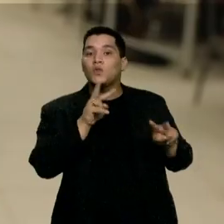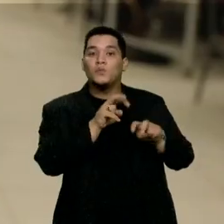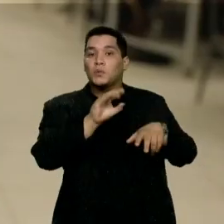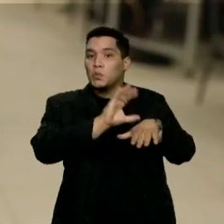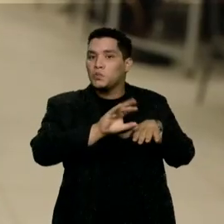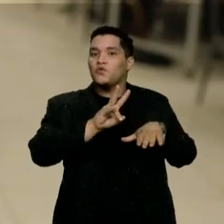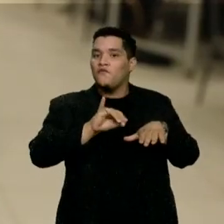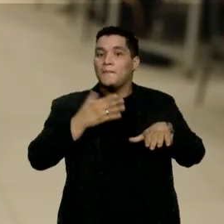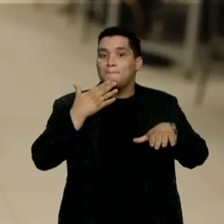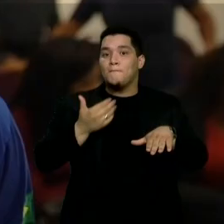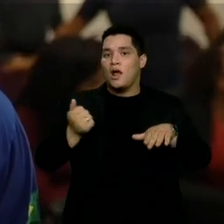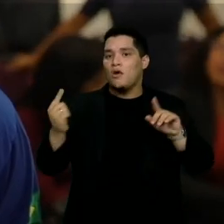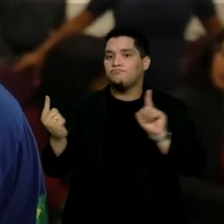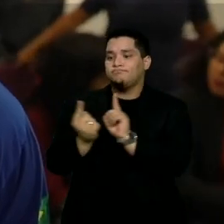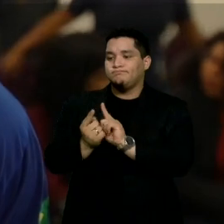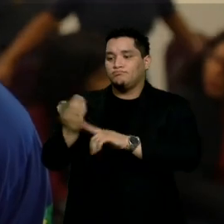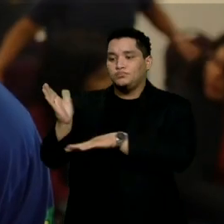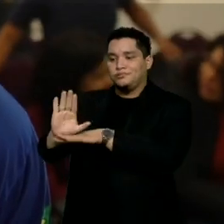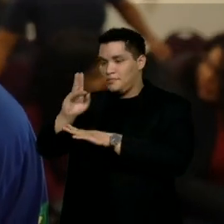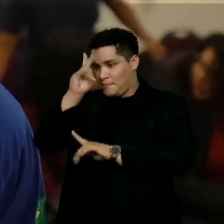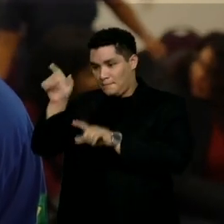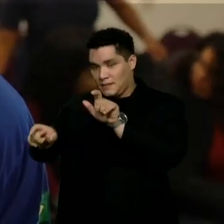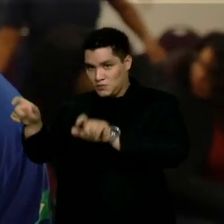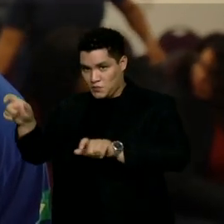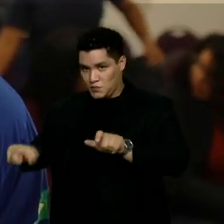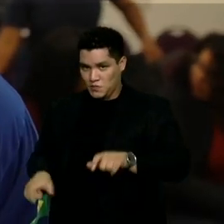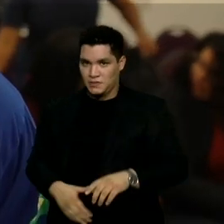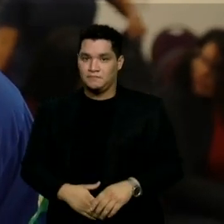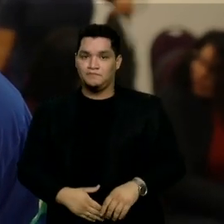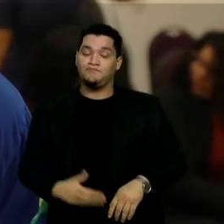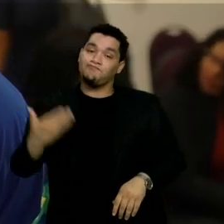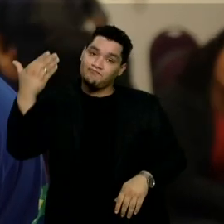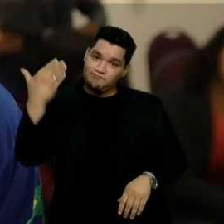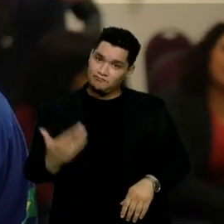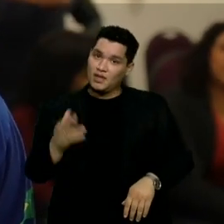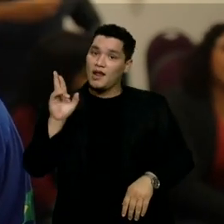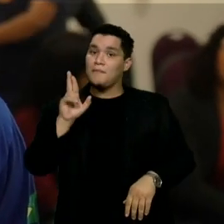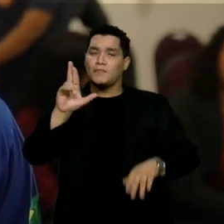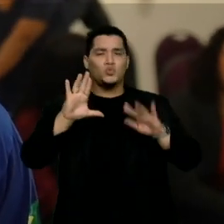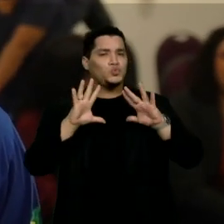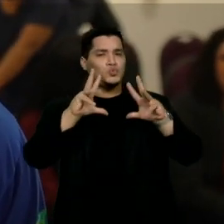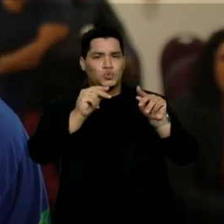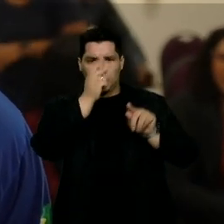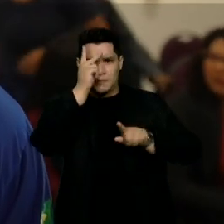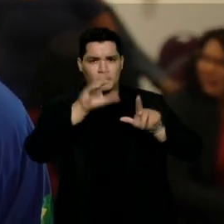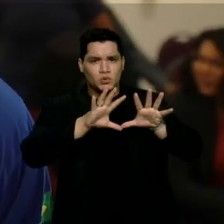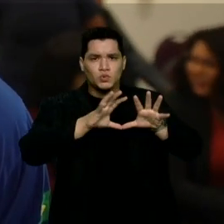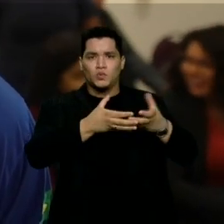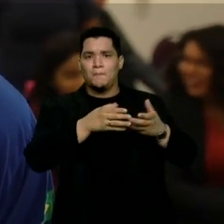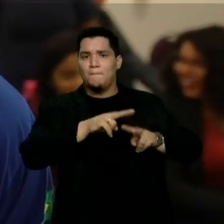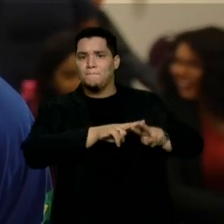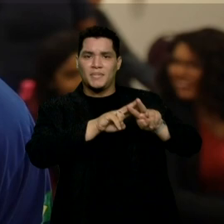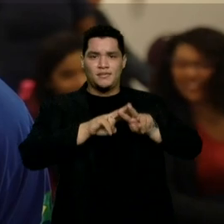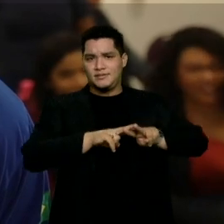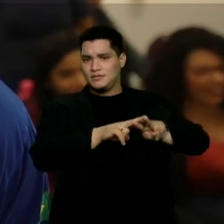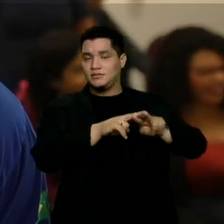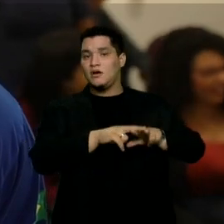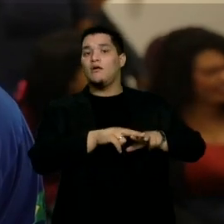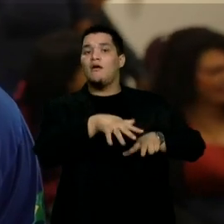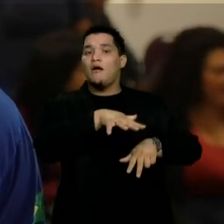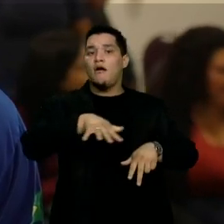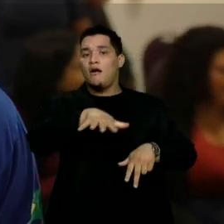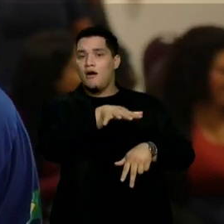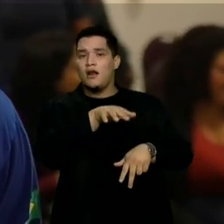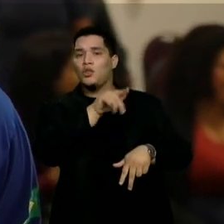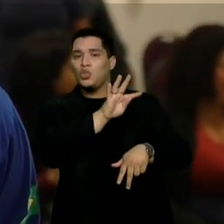às vítimas tô aqui hoje não apenas como diretor do ecrm né mas representando toda a perícia oficial da região tocantina então pra gente é